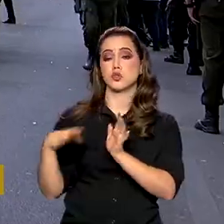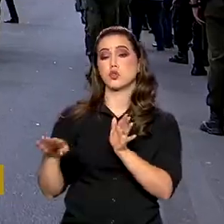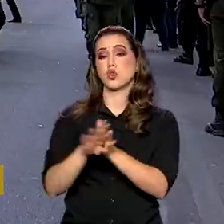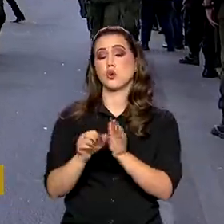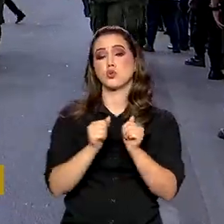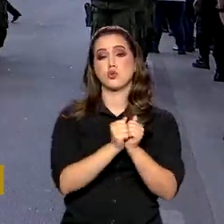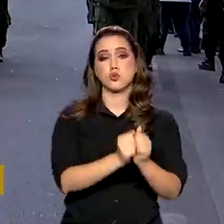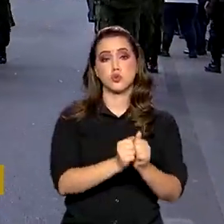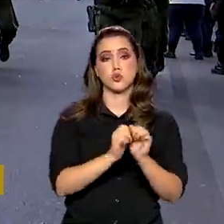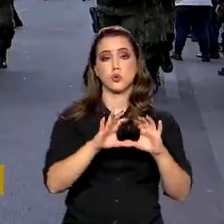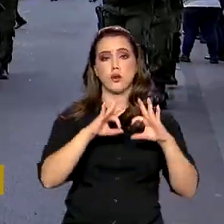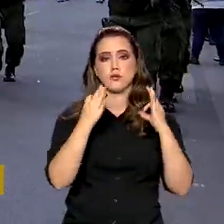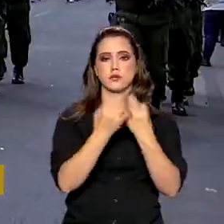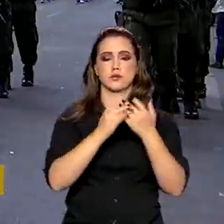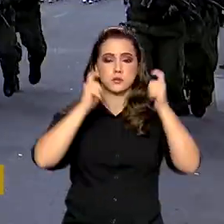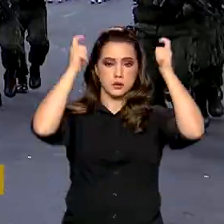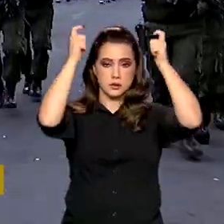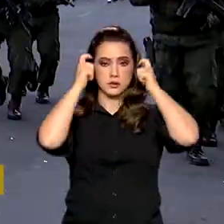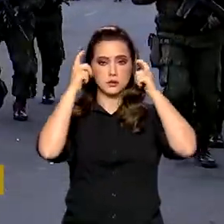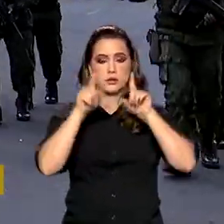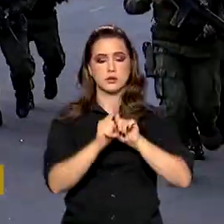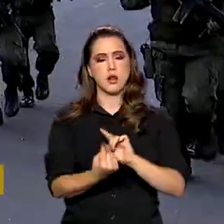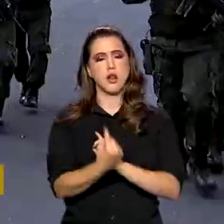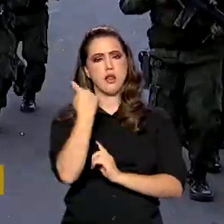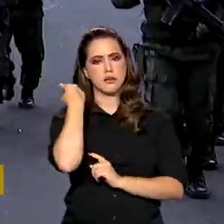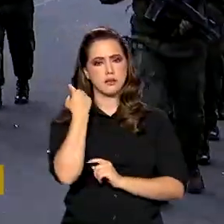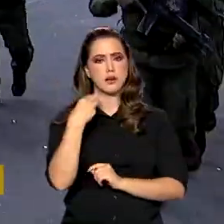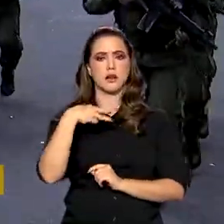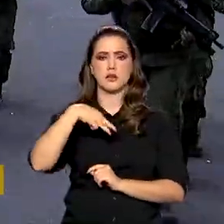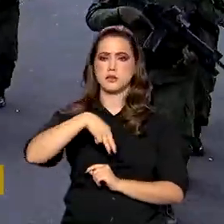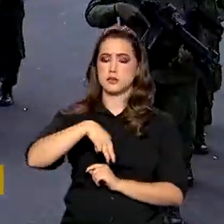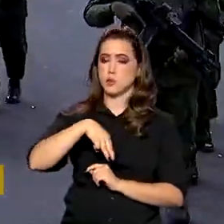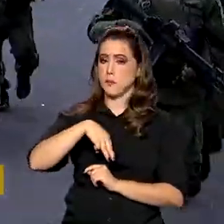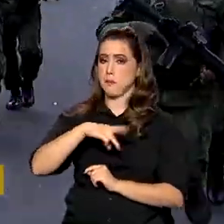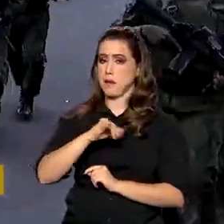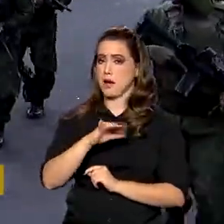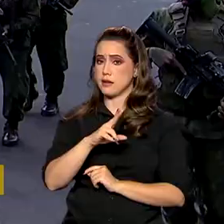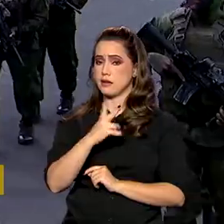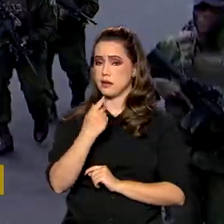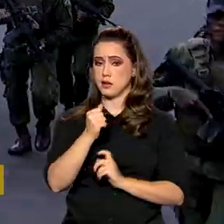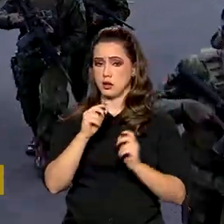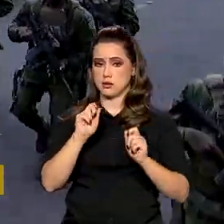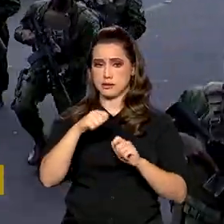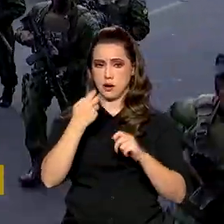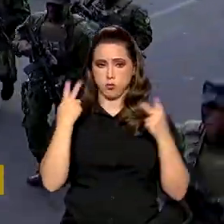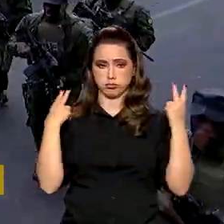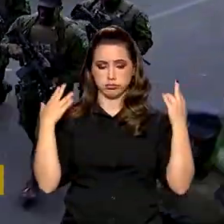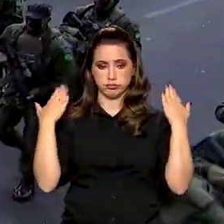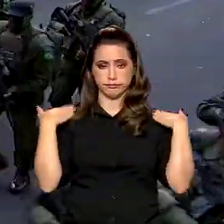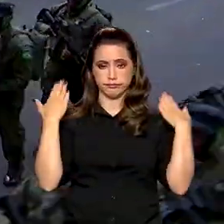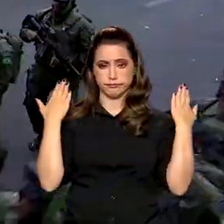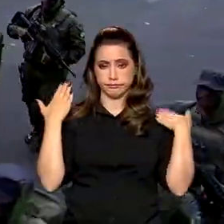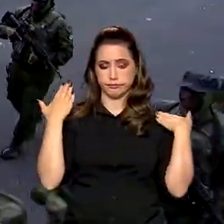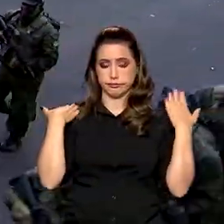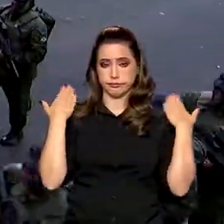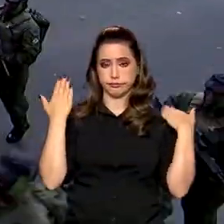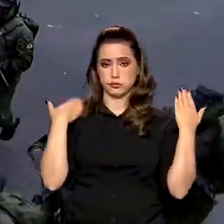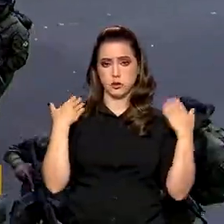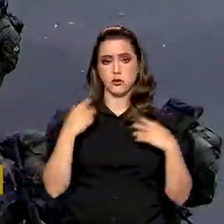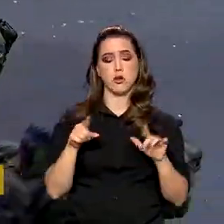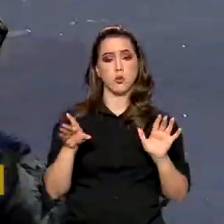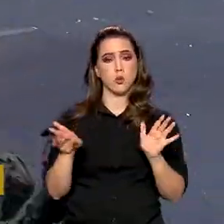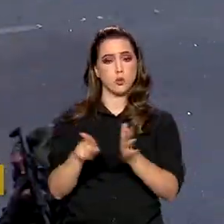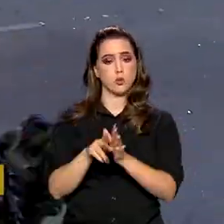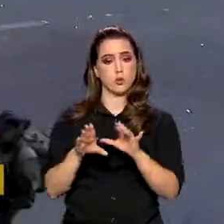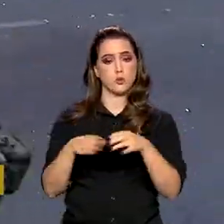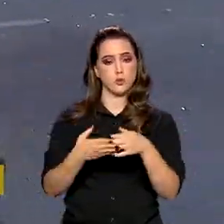no Brasil, na Brigada Real de Marinha. O Corpo de Fuzileiros Navais é uma tropa pronta da Marinha